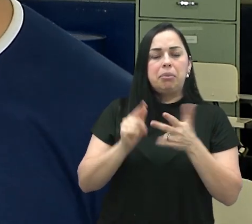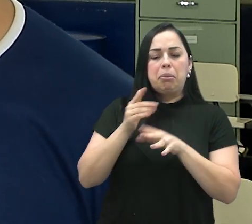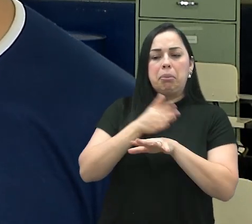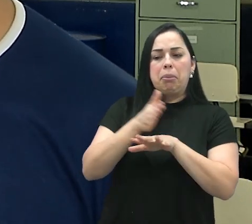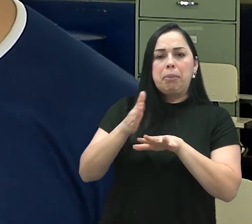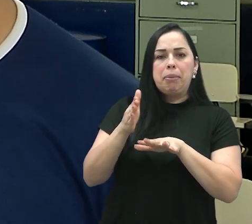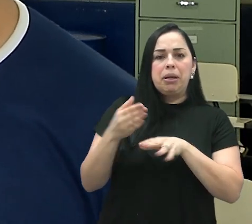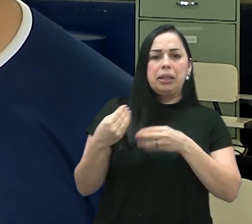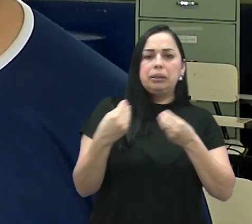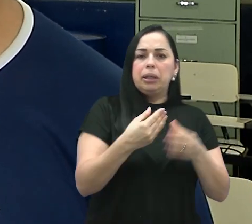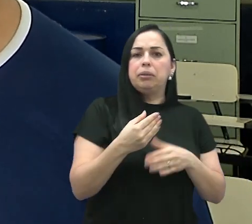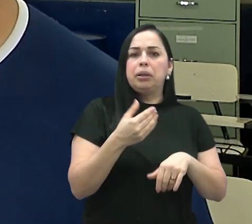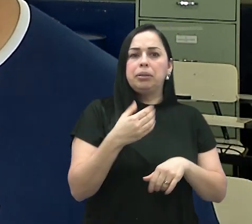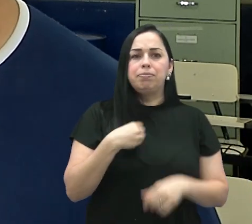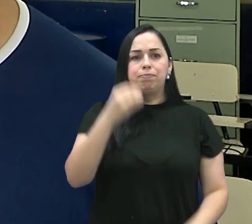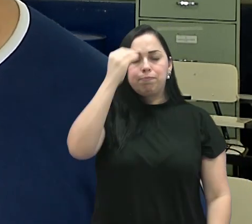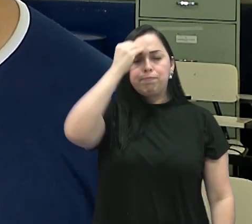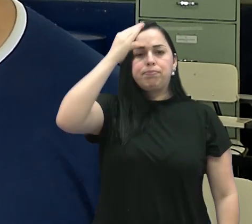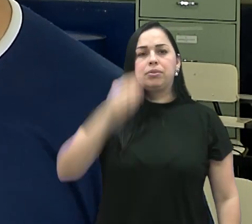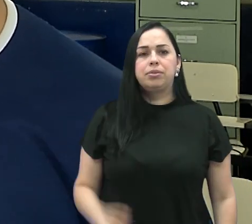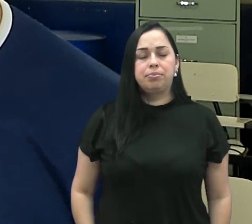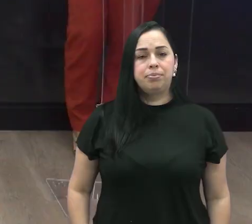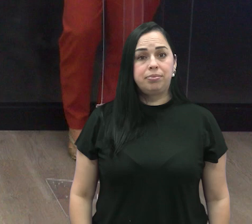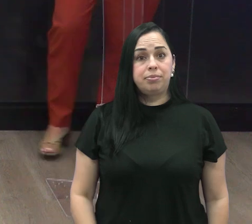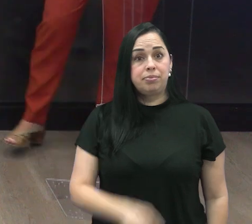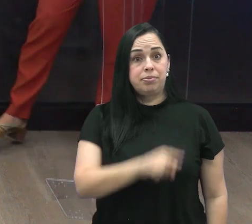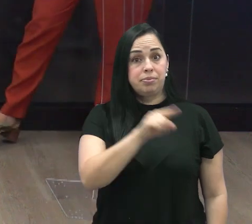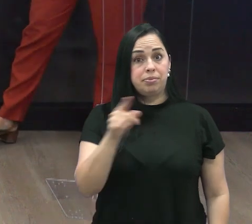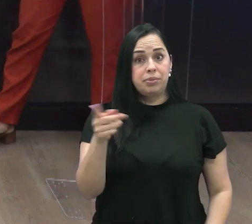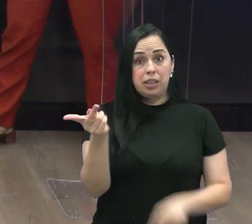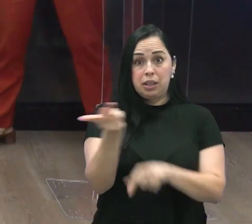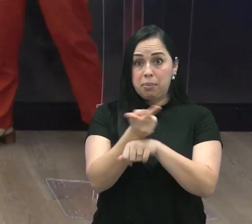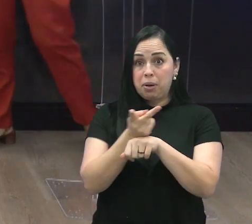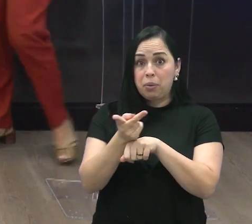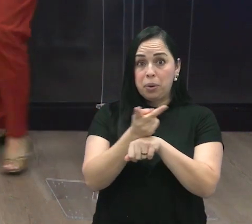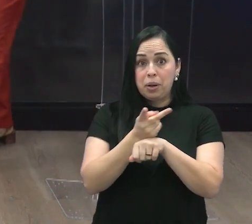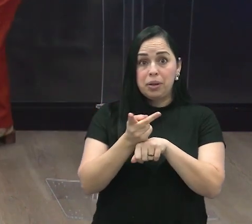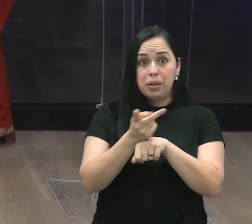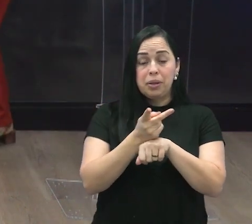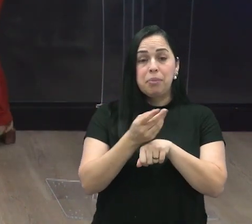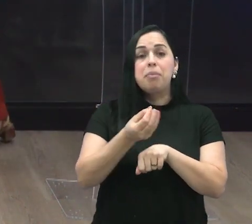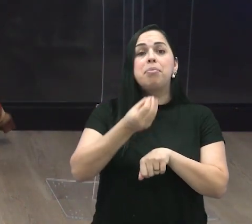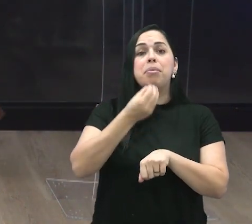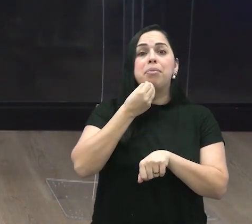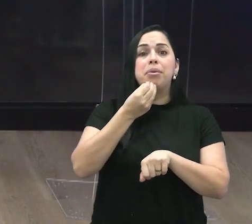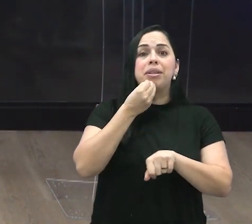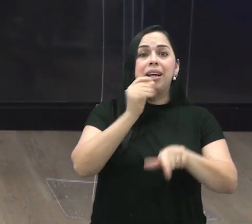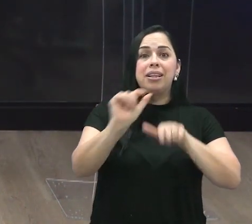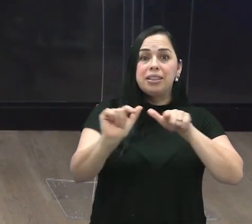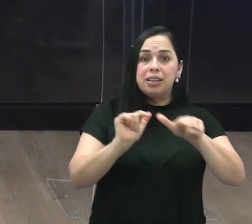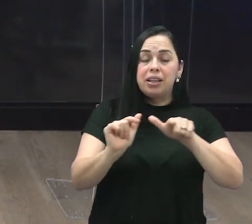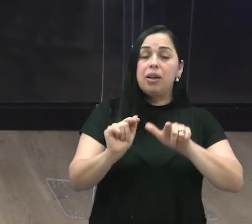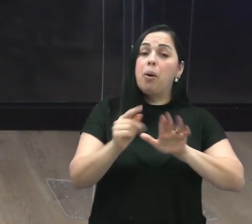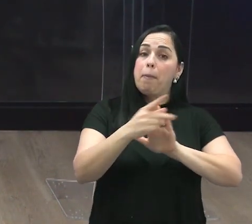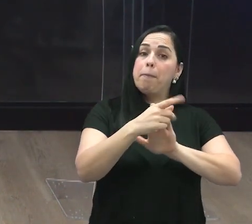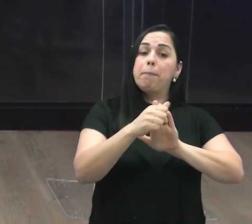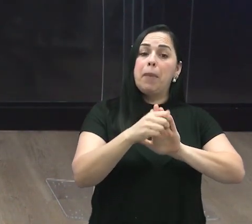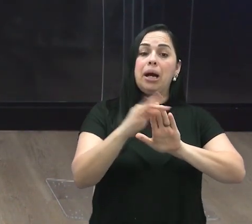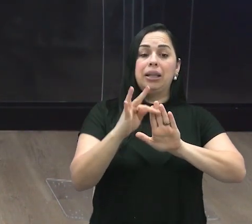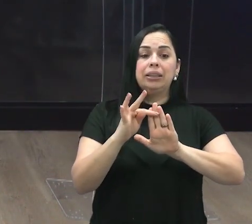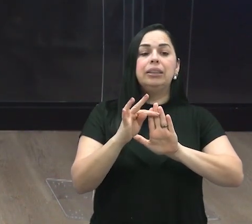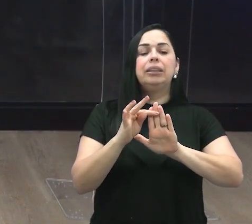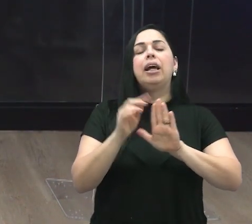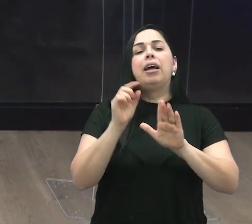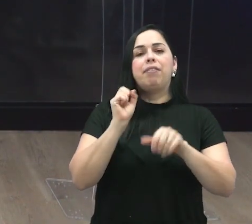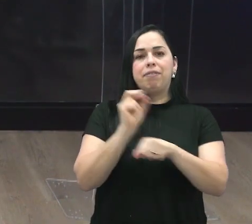num ramo maior e capacitando profissionais cada vez melhores. E se você está em busca de uma oportunidade no mercado de trabalho, o